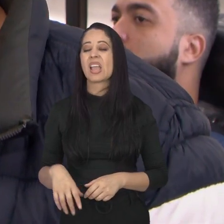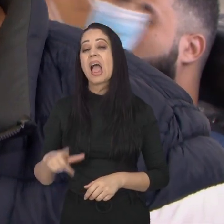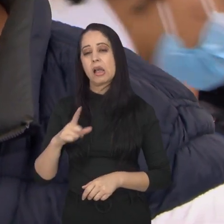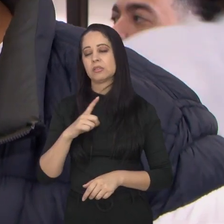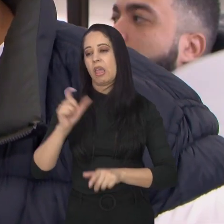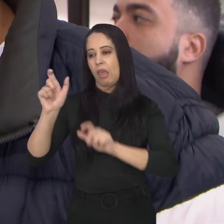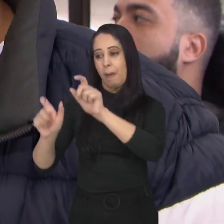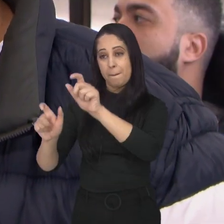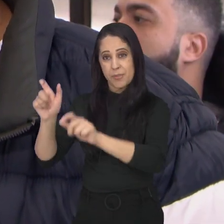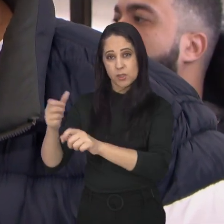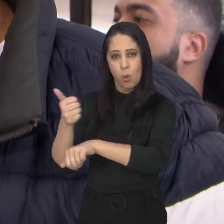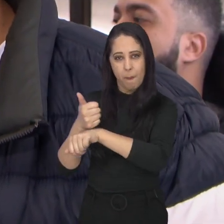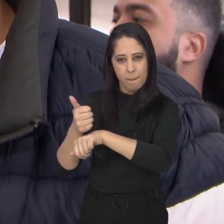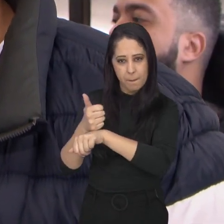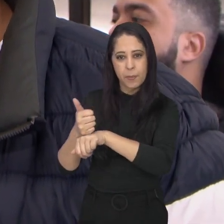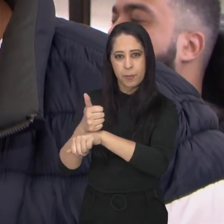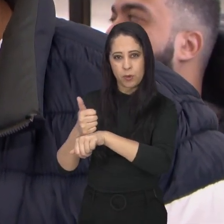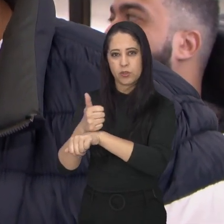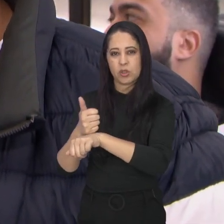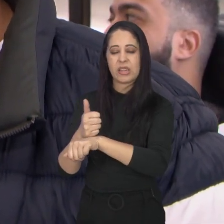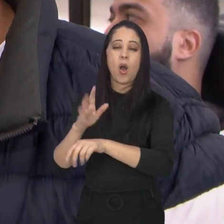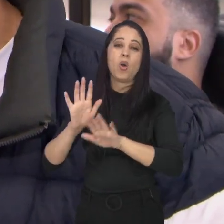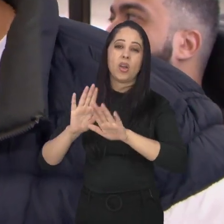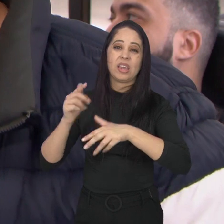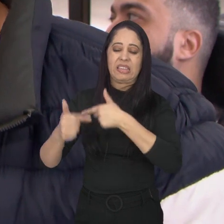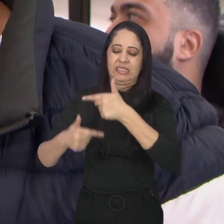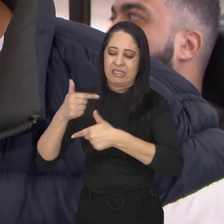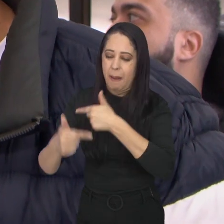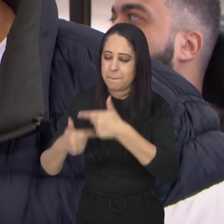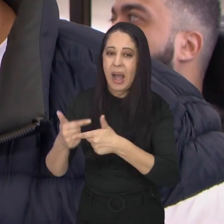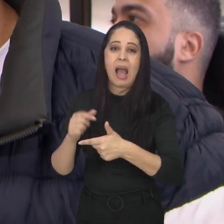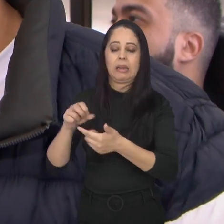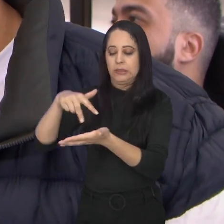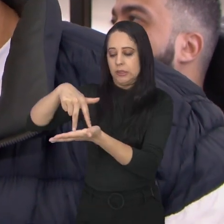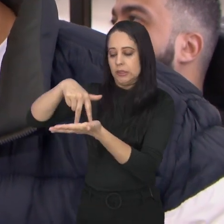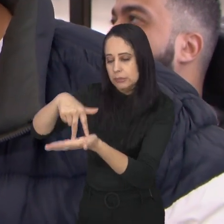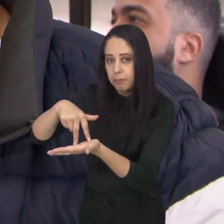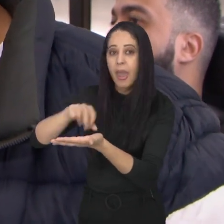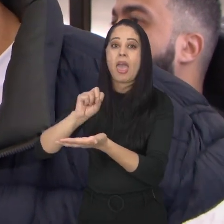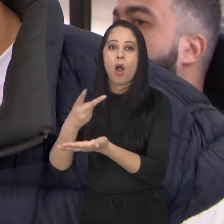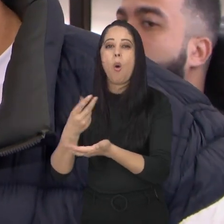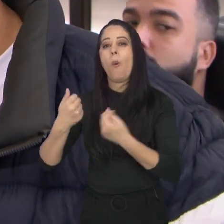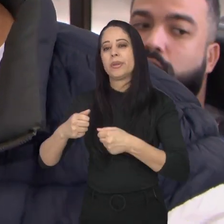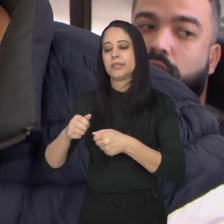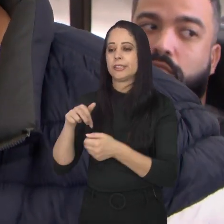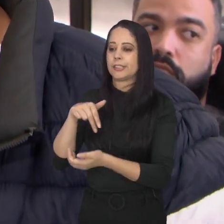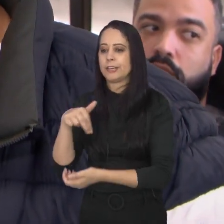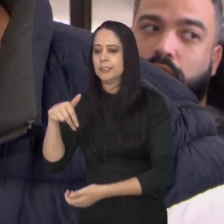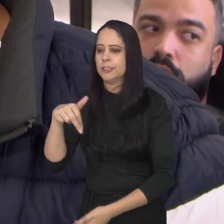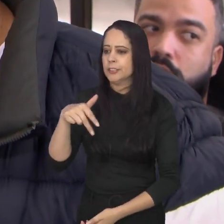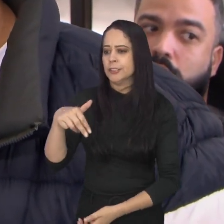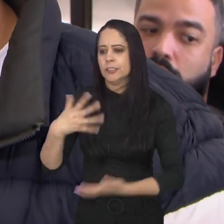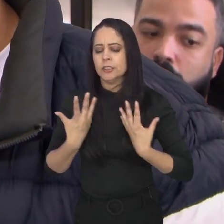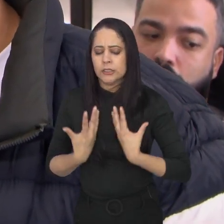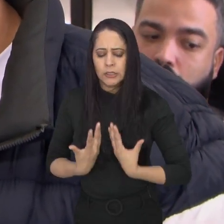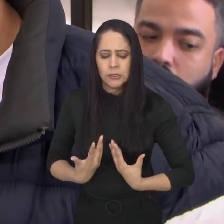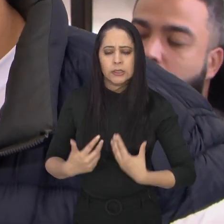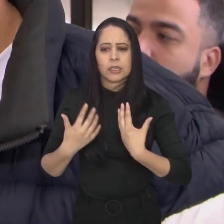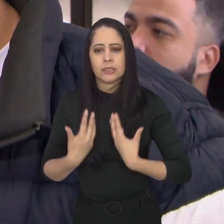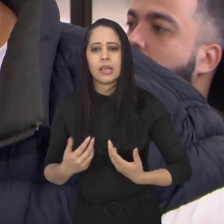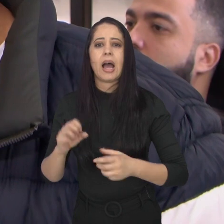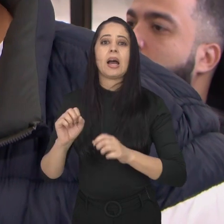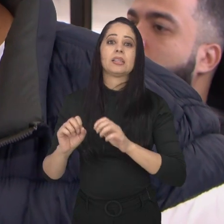6%. Para incentivar esse gesto, a lei prevê alguns benefícios para quem é doador. Desde 2012, uma lei municipal